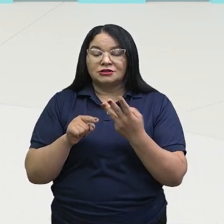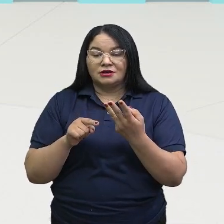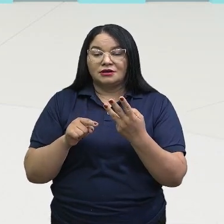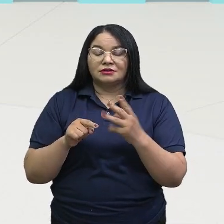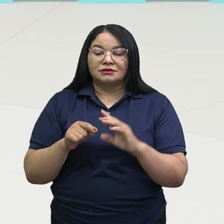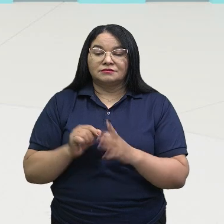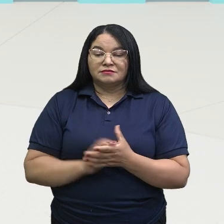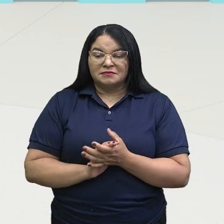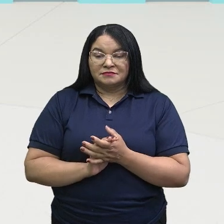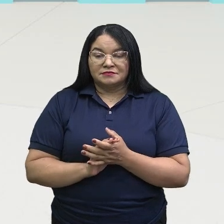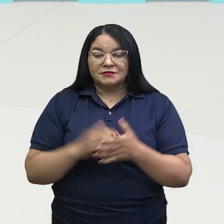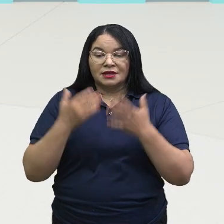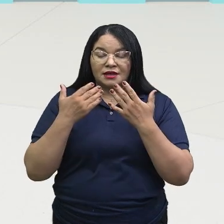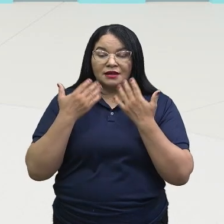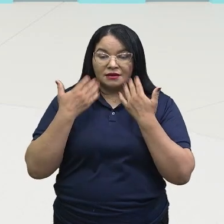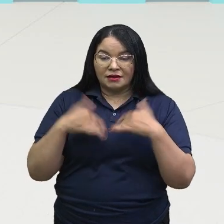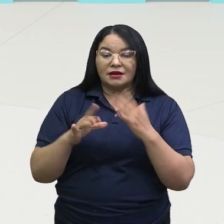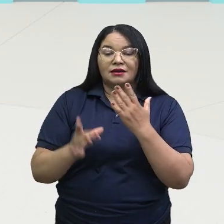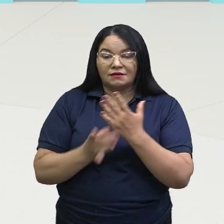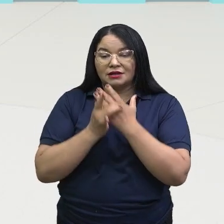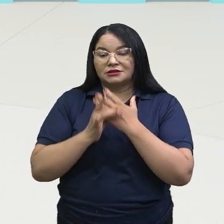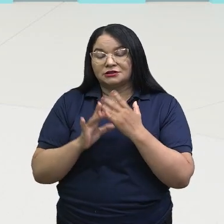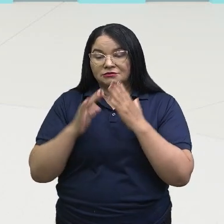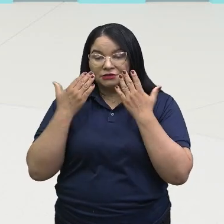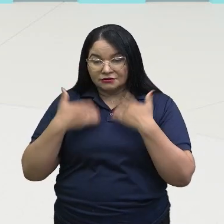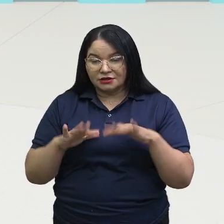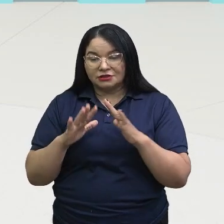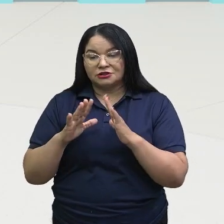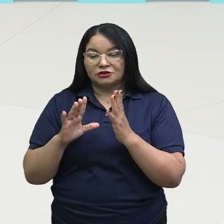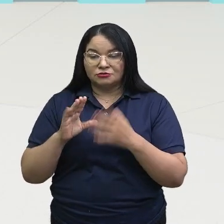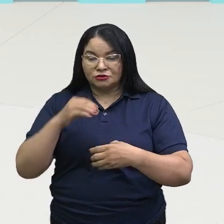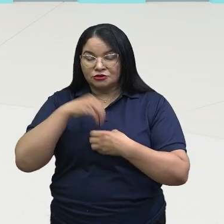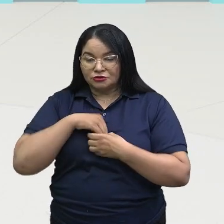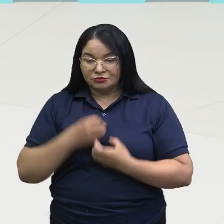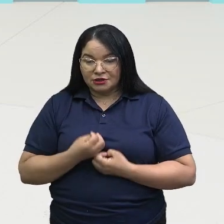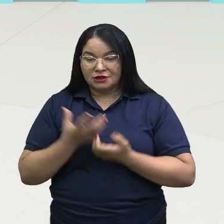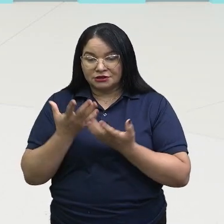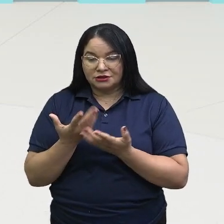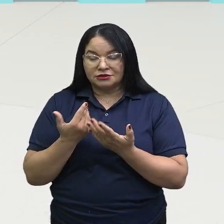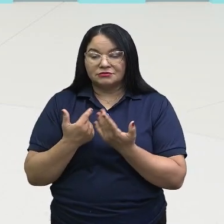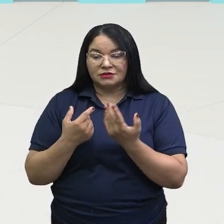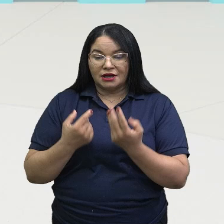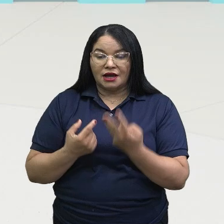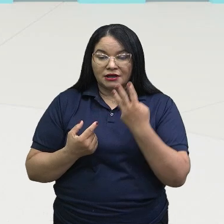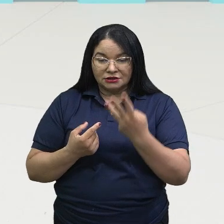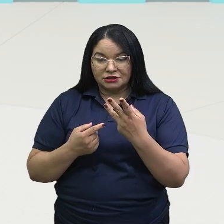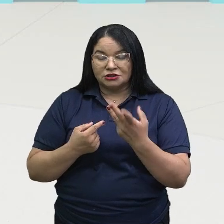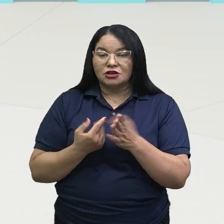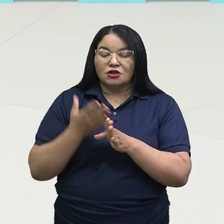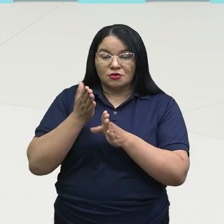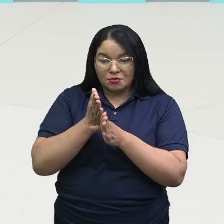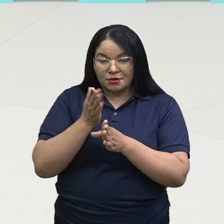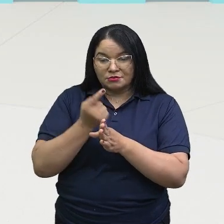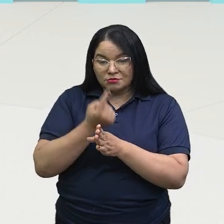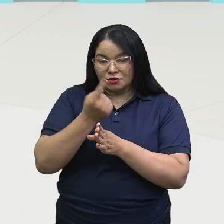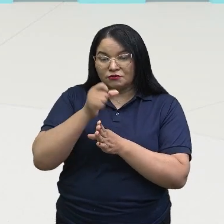realismo, naturalismo e parnasianismo. A gente vai falar das 2 últimas, que vão aí de 1881